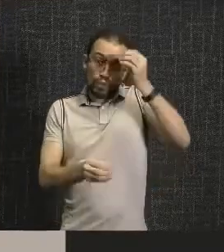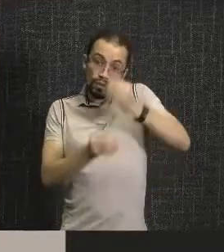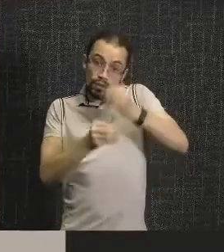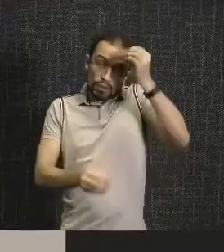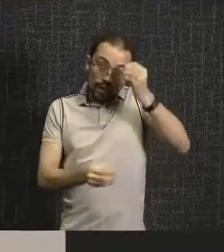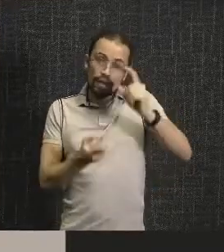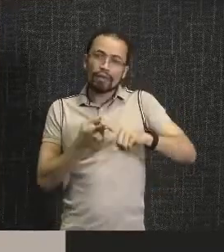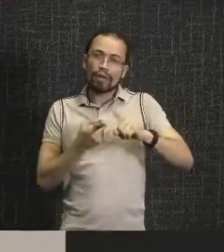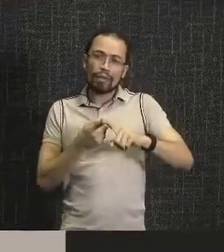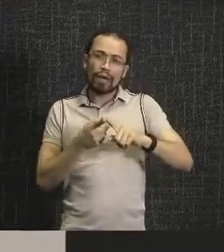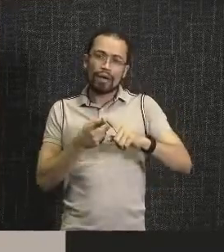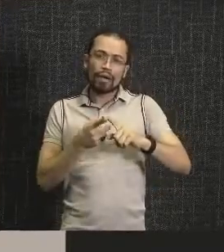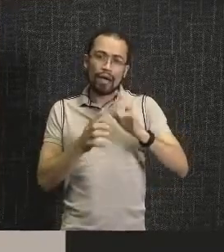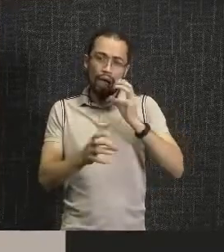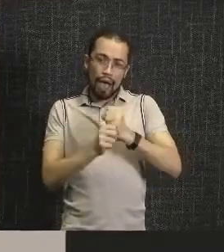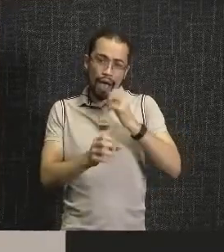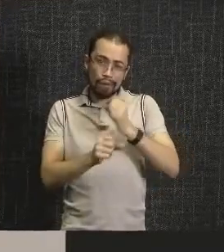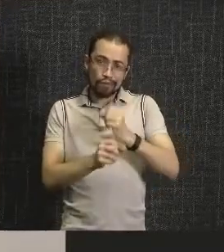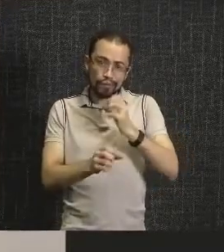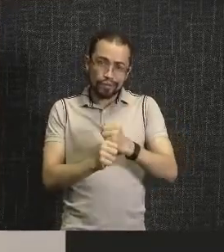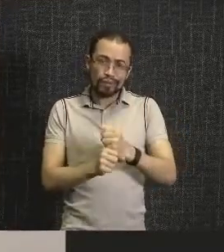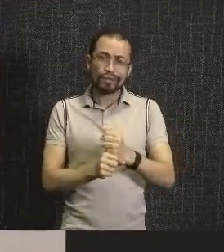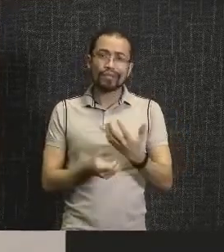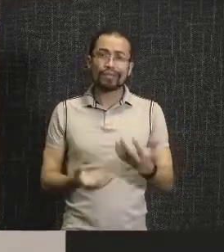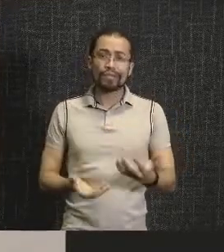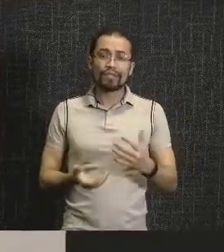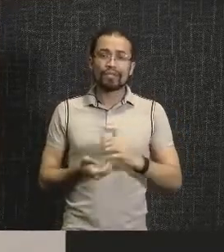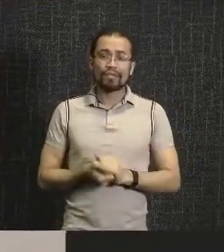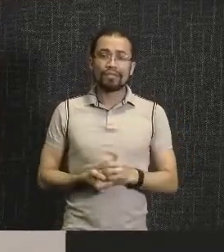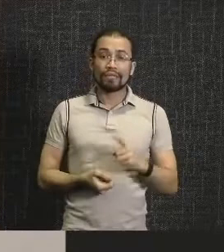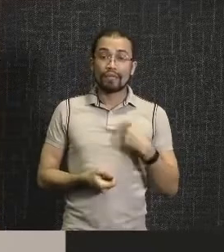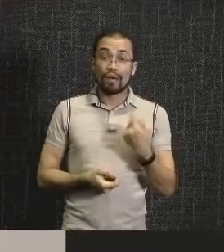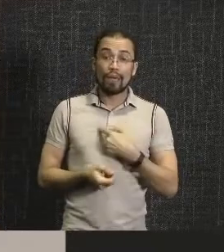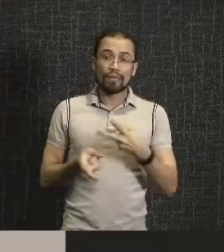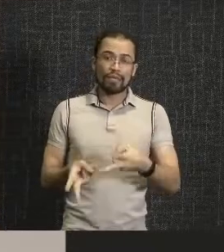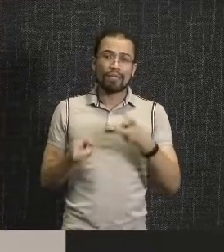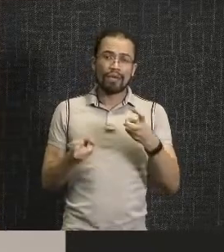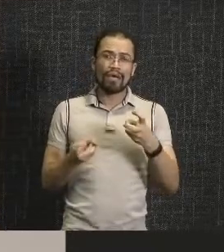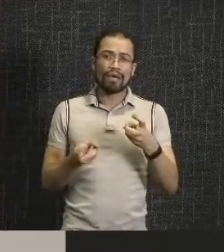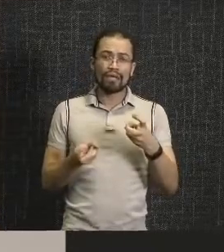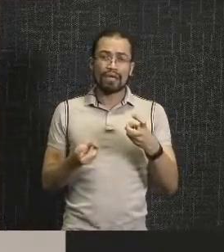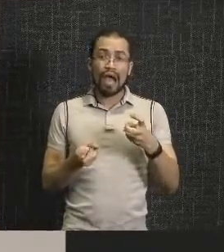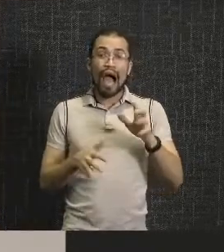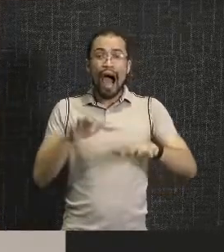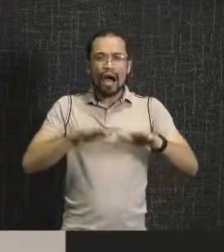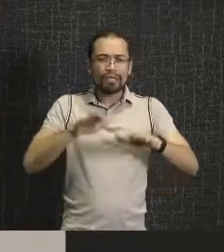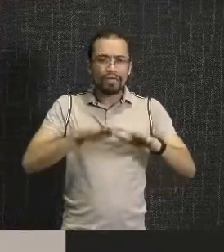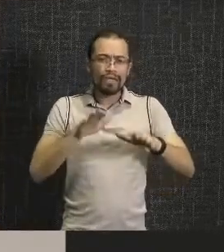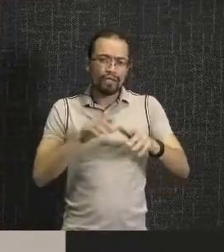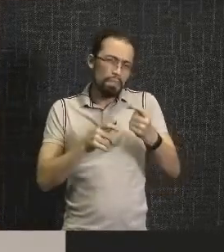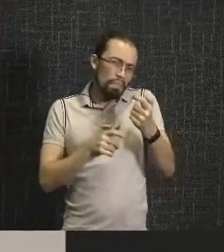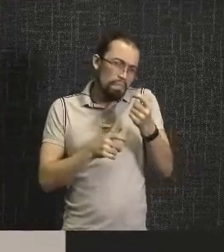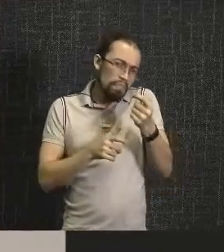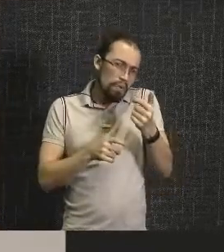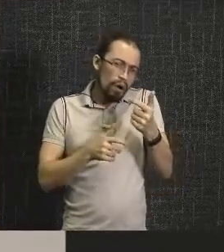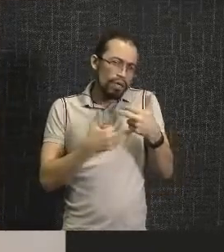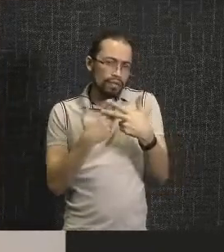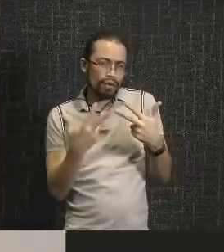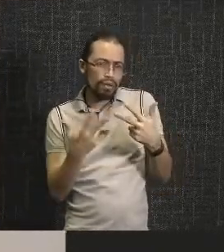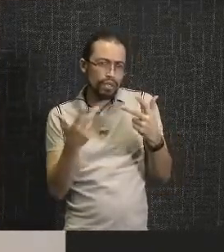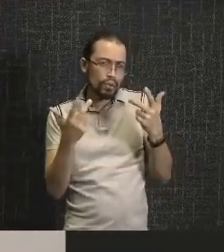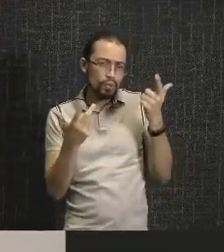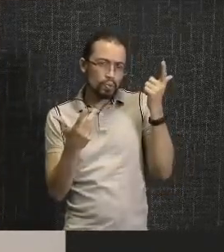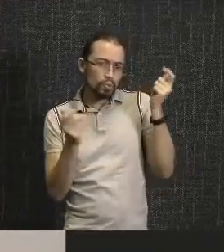via que pequenas coisas faziam a produtividade crescer bastante. Eu pessoalmente, eu acompanhei